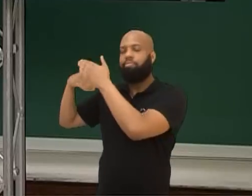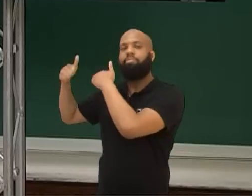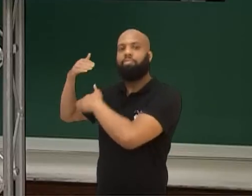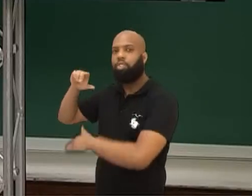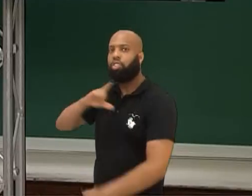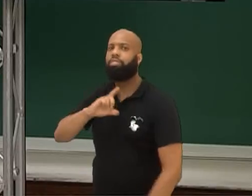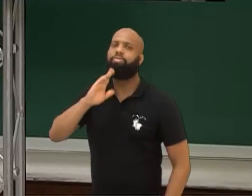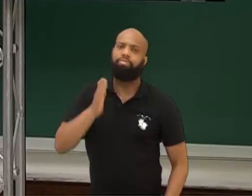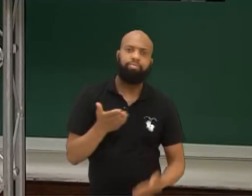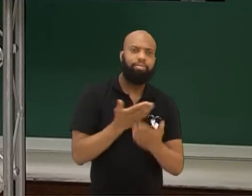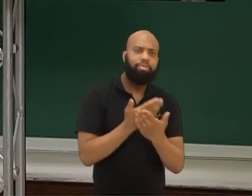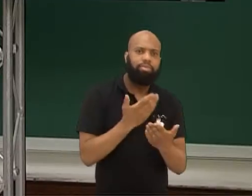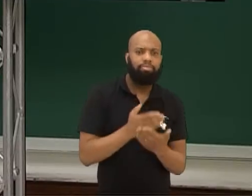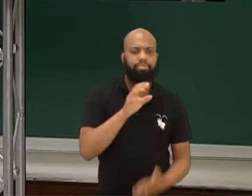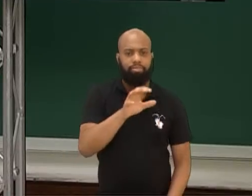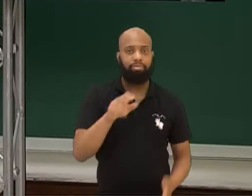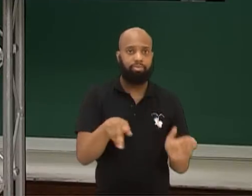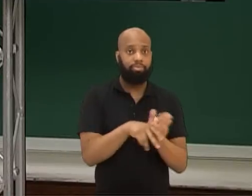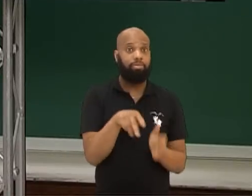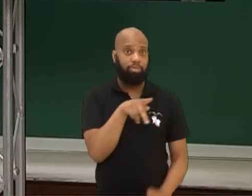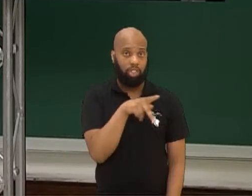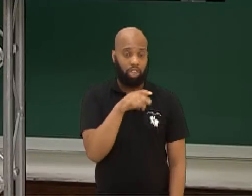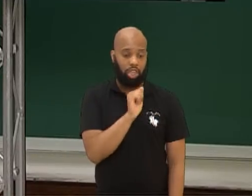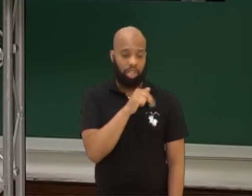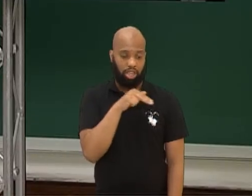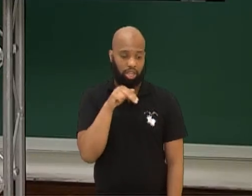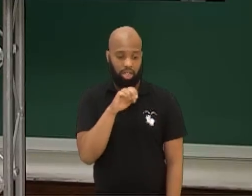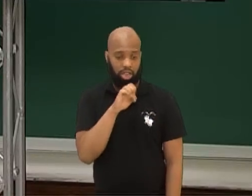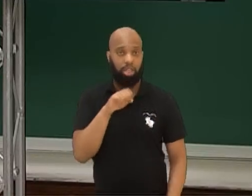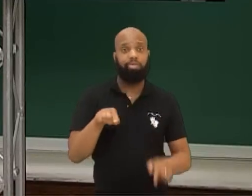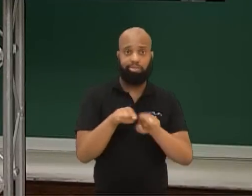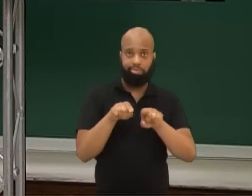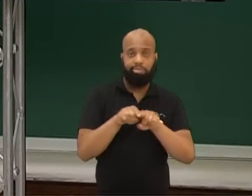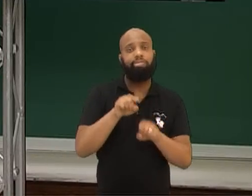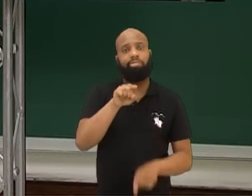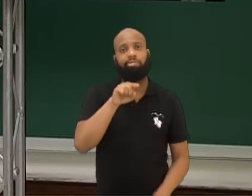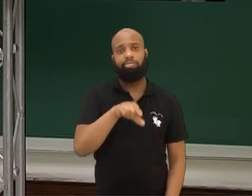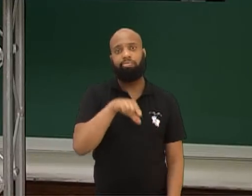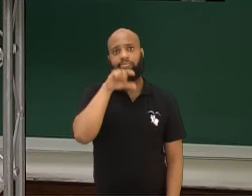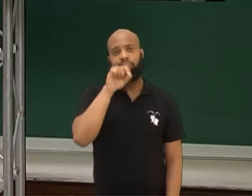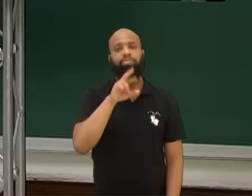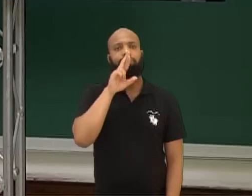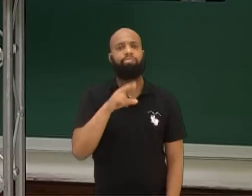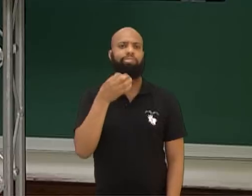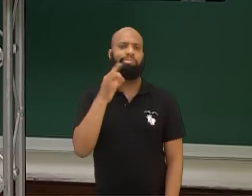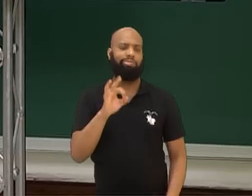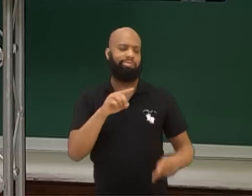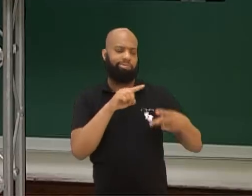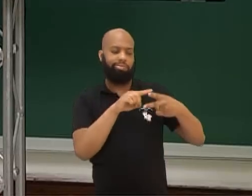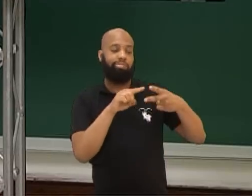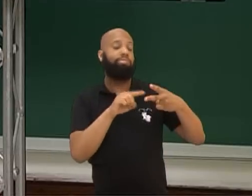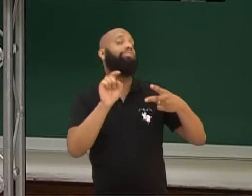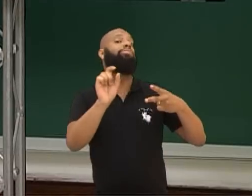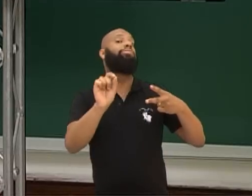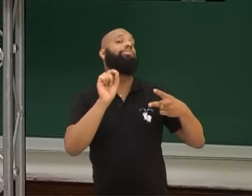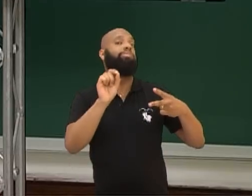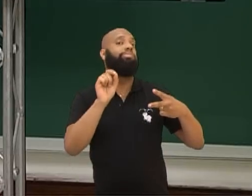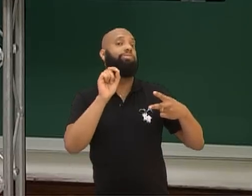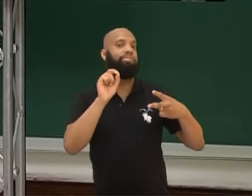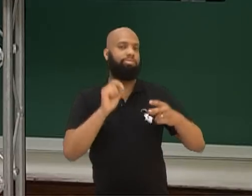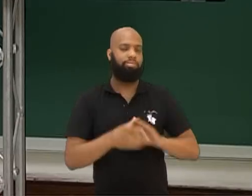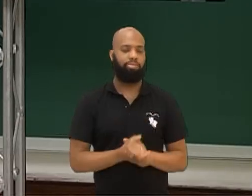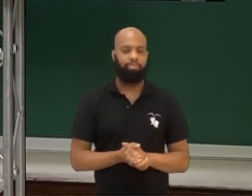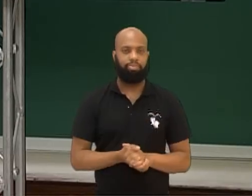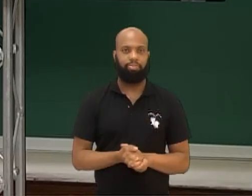aulas anteriores, lá da professora Anne também, vocês resolveram rapidinho, no piscar de olhos, como a gente